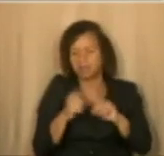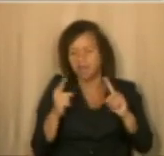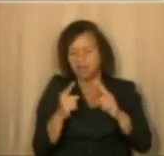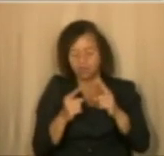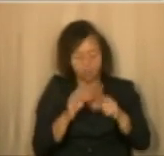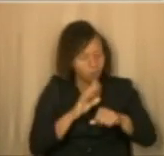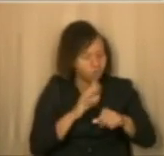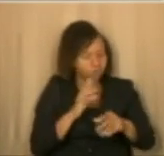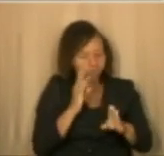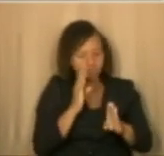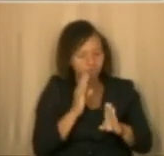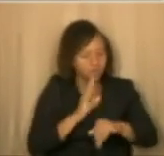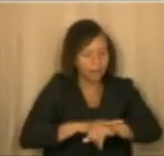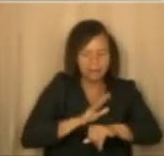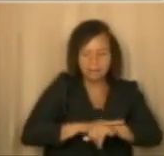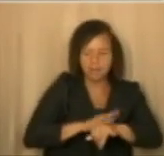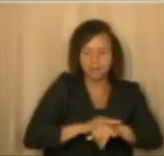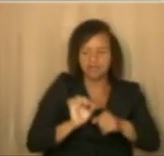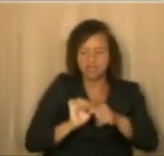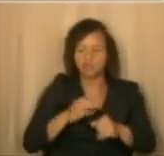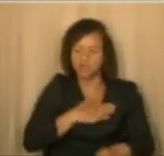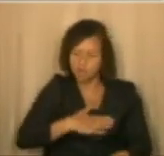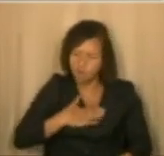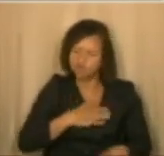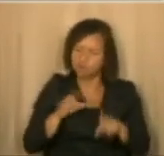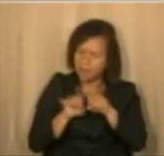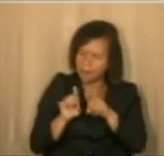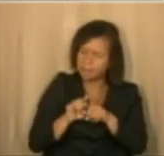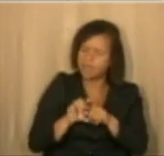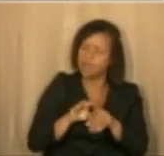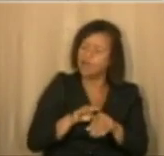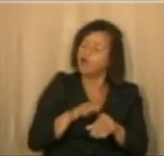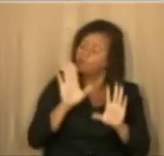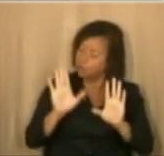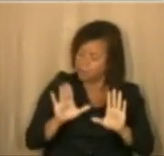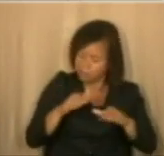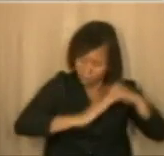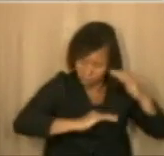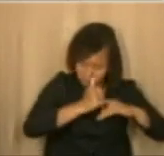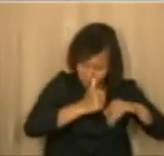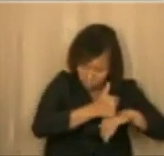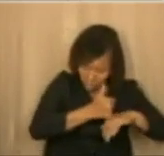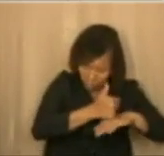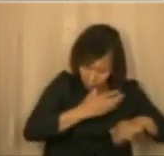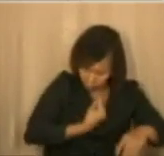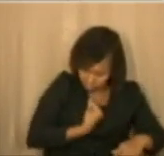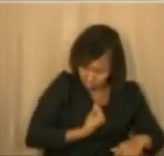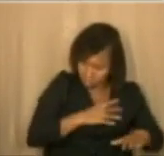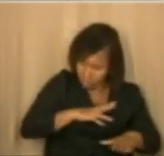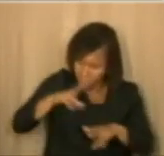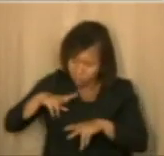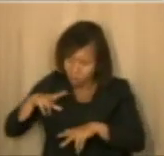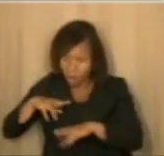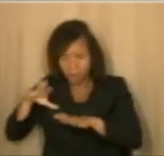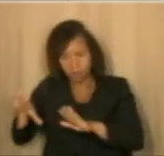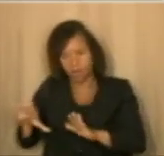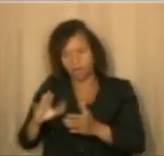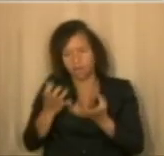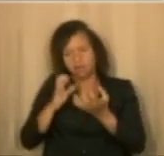tempo para fazer o que gosta também fora da vida profissional. Quer ser um